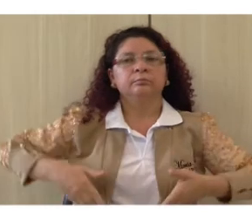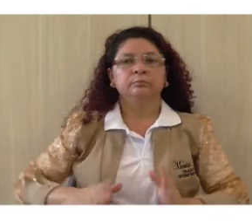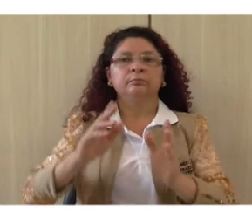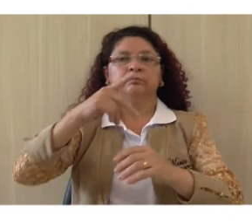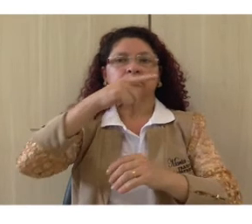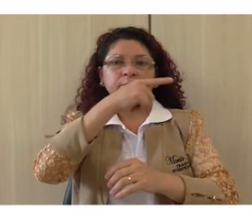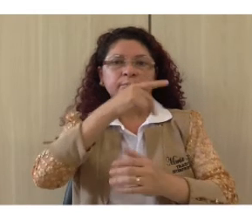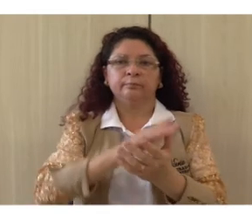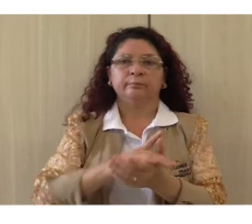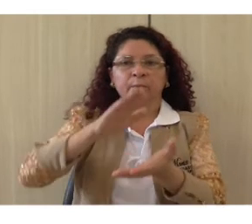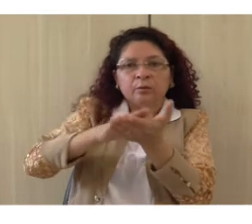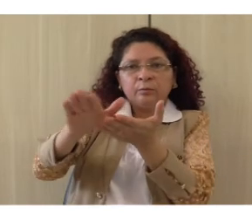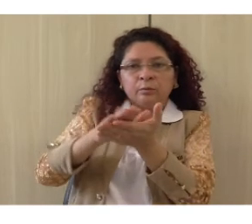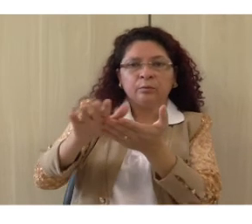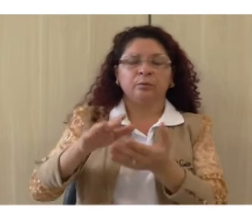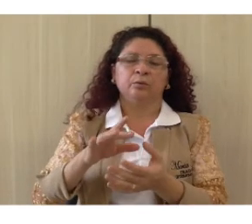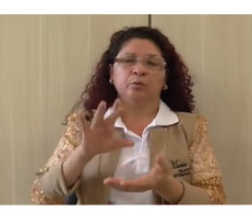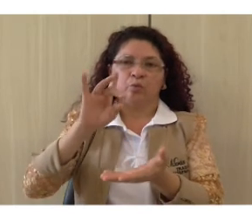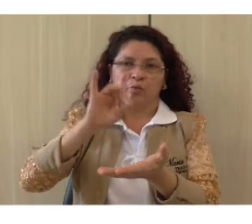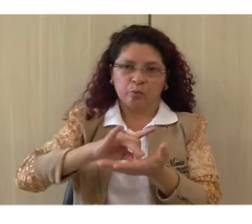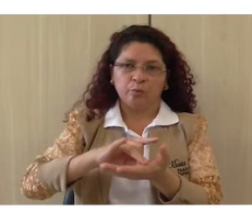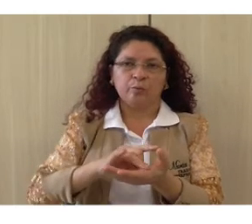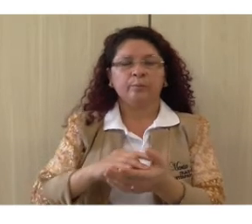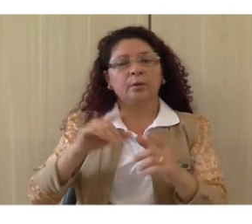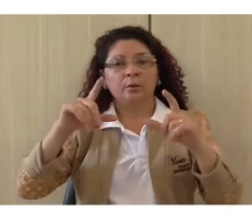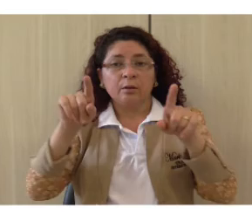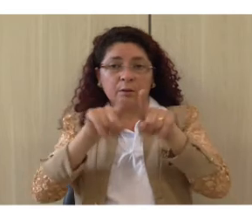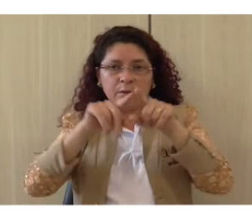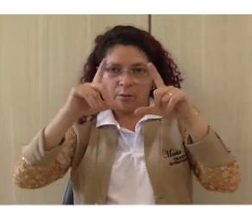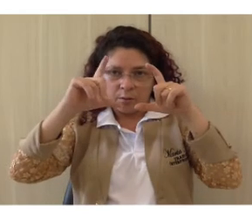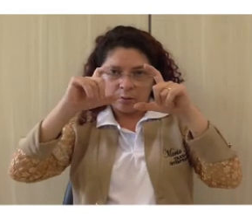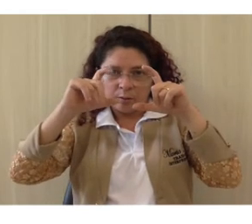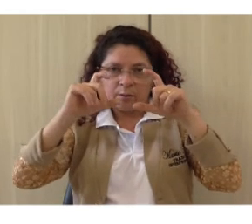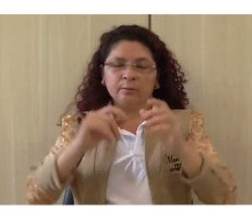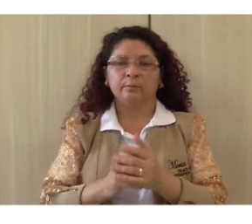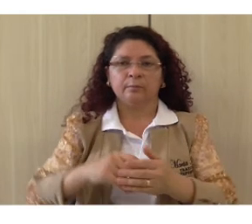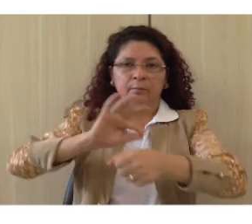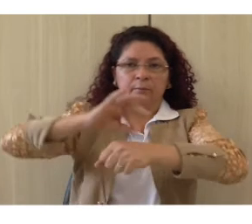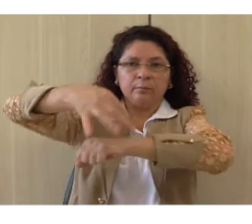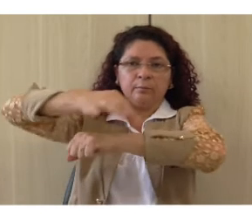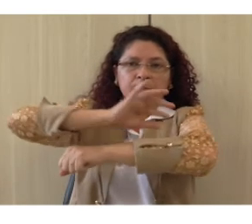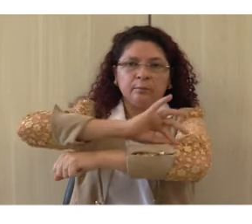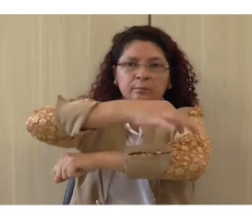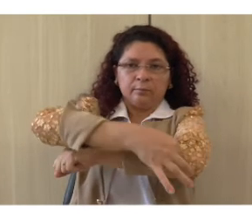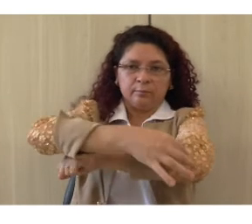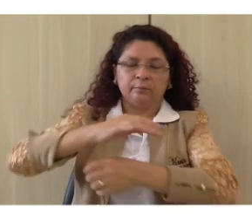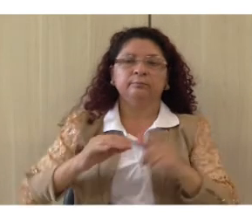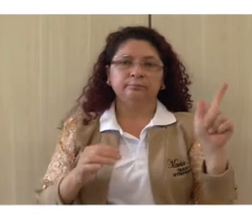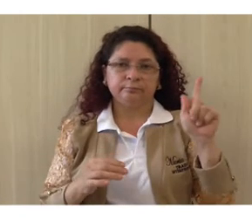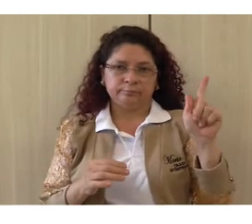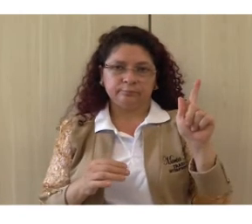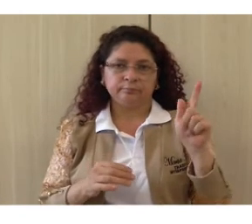cópia. E. Uma foto 3x4. F. Uma pasta com elástico.